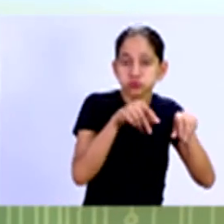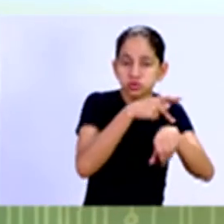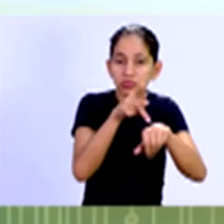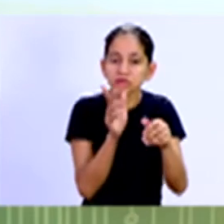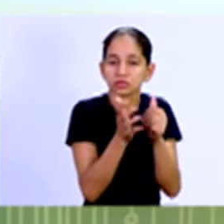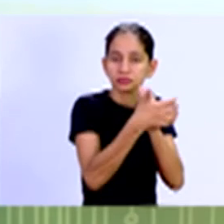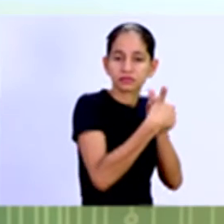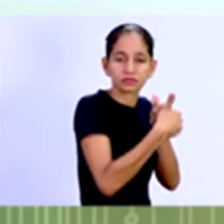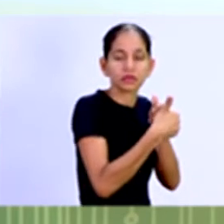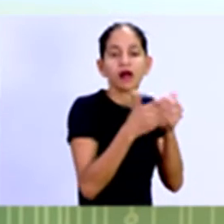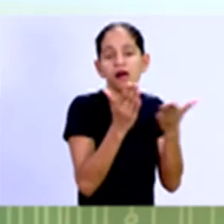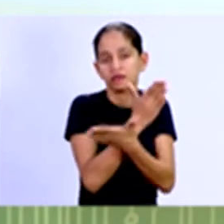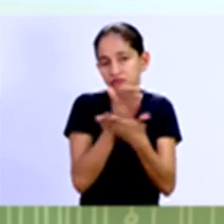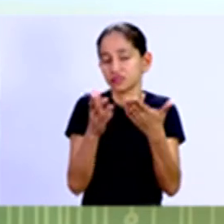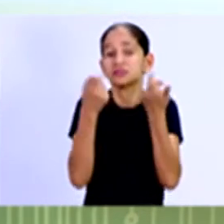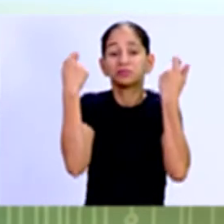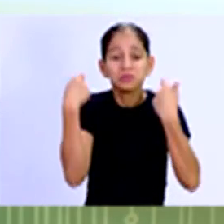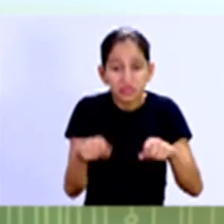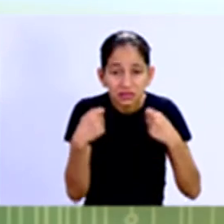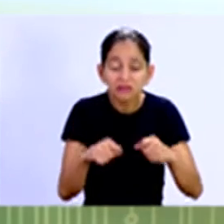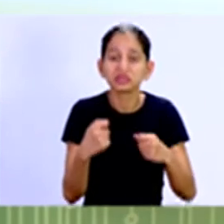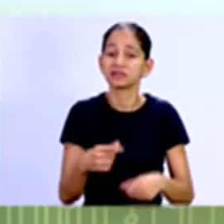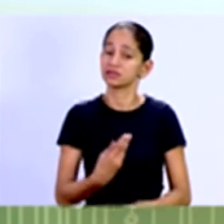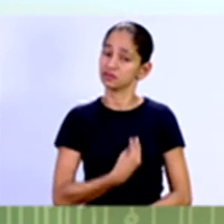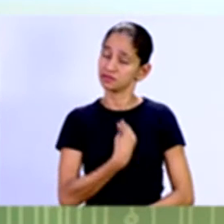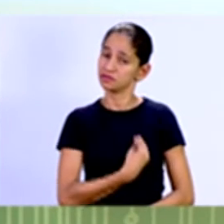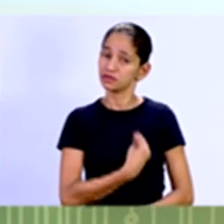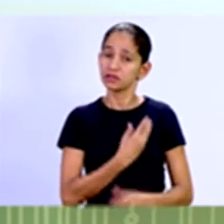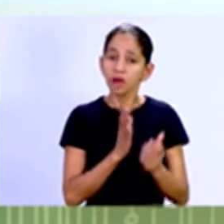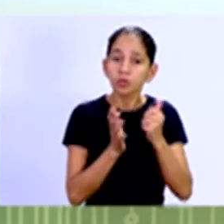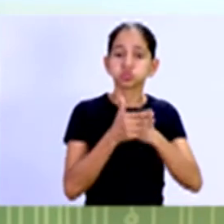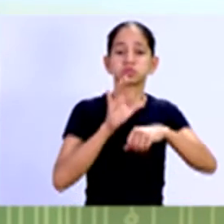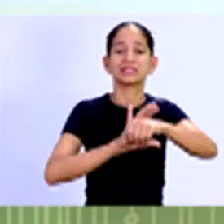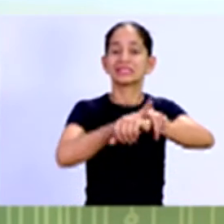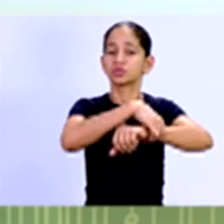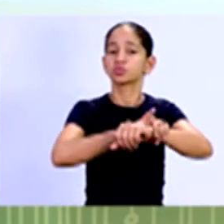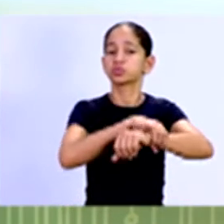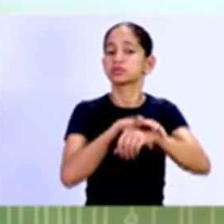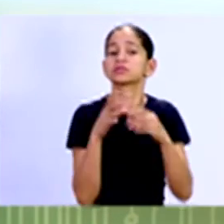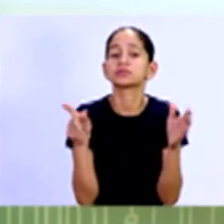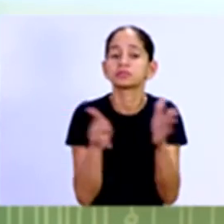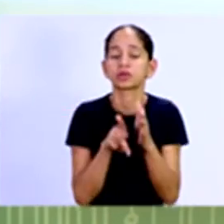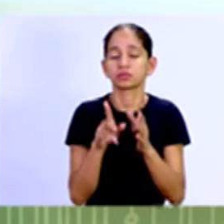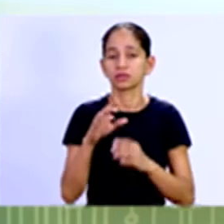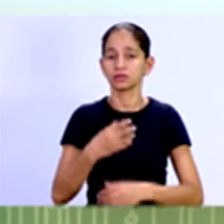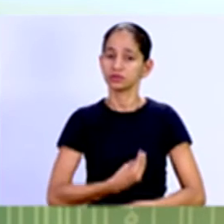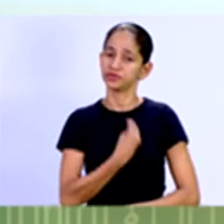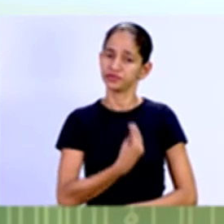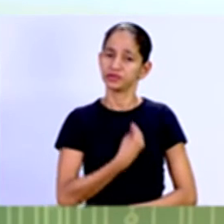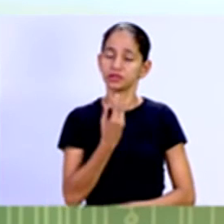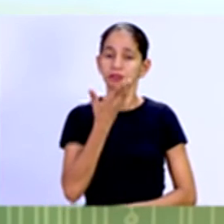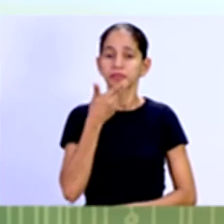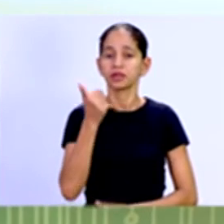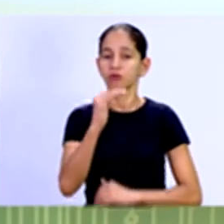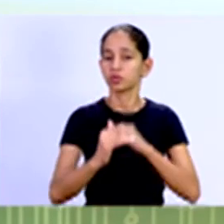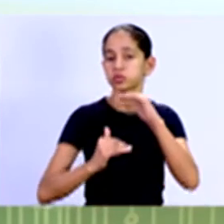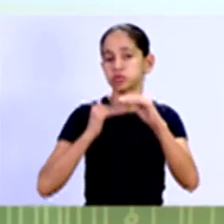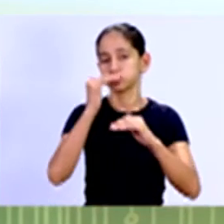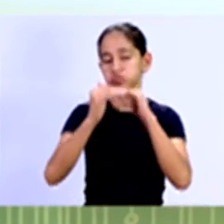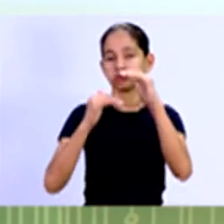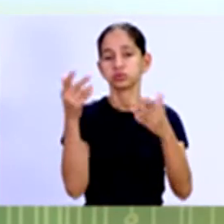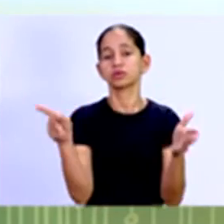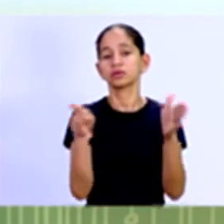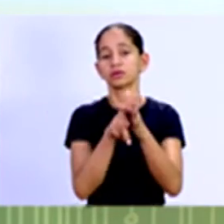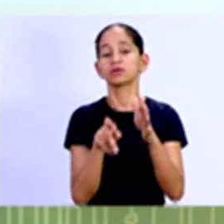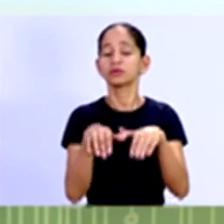estão saindo dos seus países porque estão buscando uma condição de sobrevivência né?